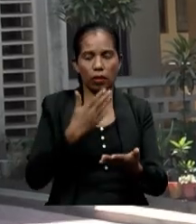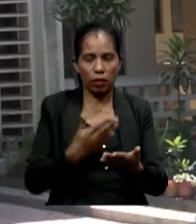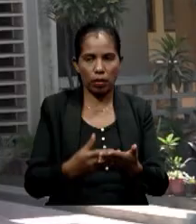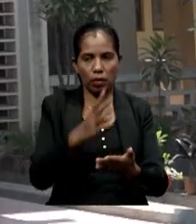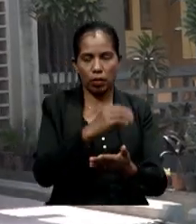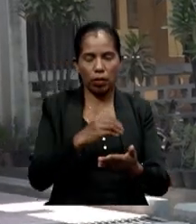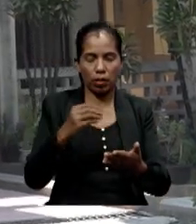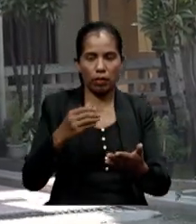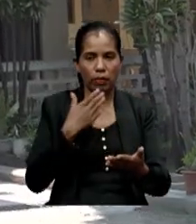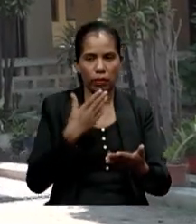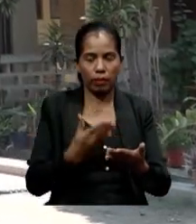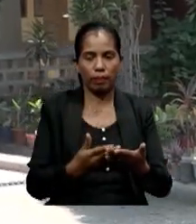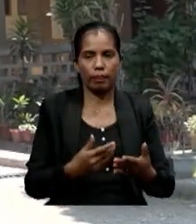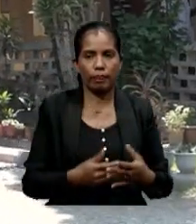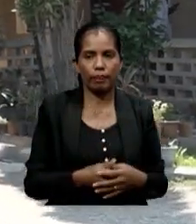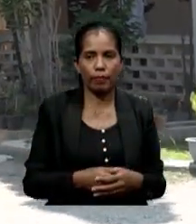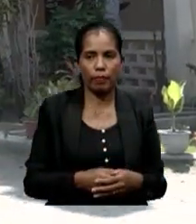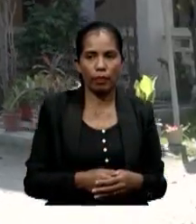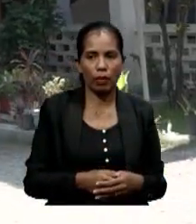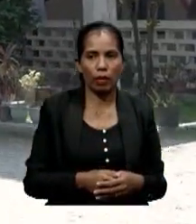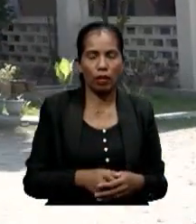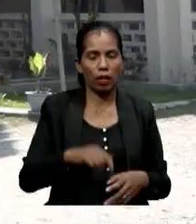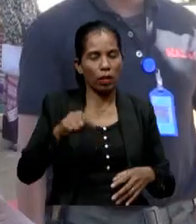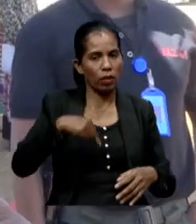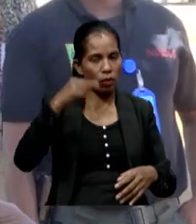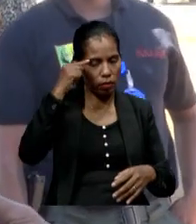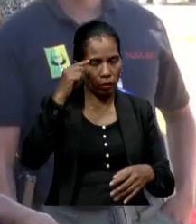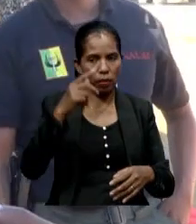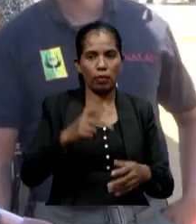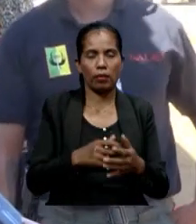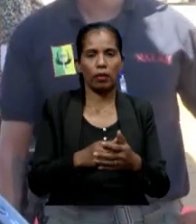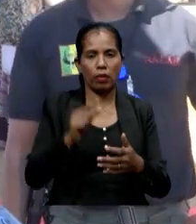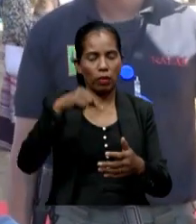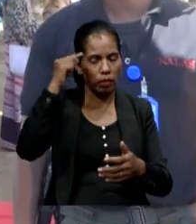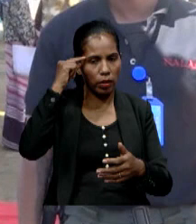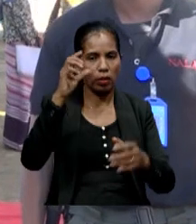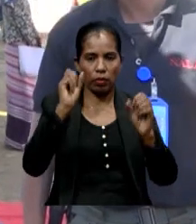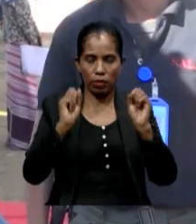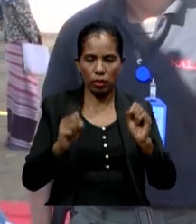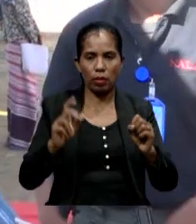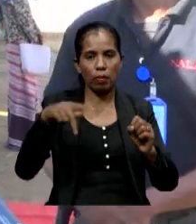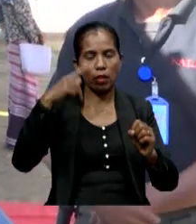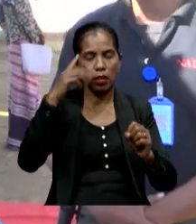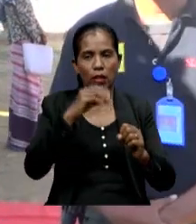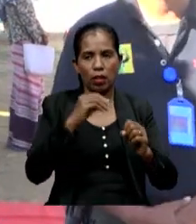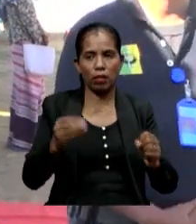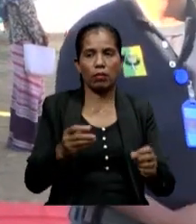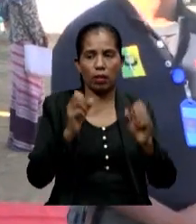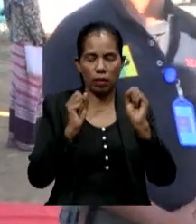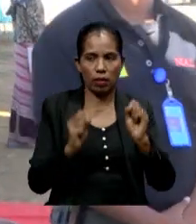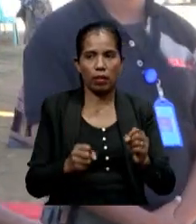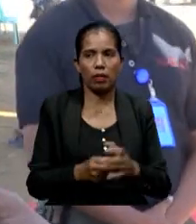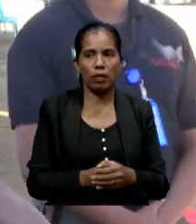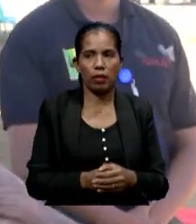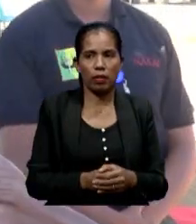no qualidade. Portanto, o governo e a política maca assegura qualidade